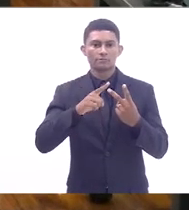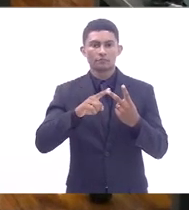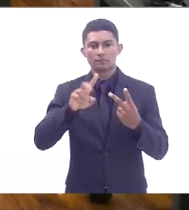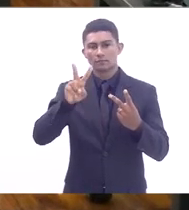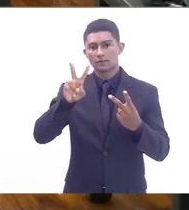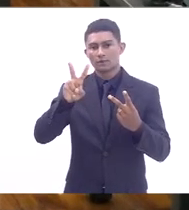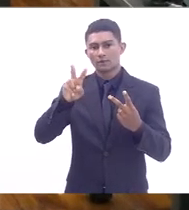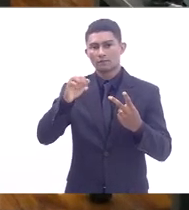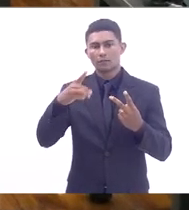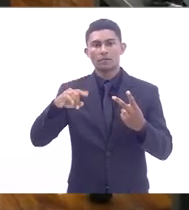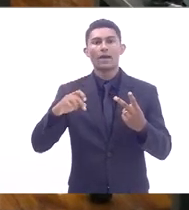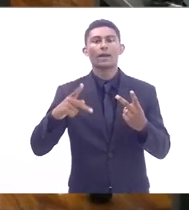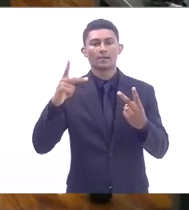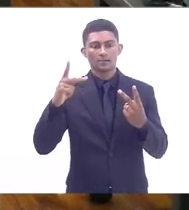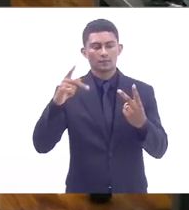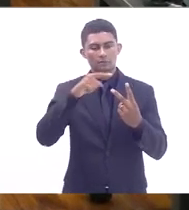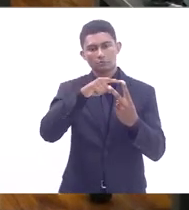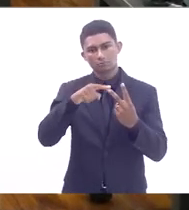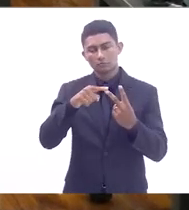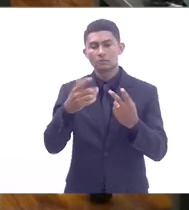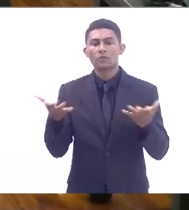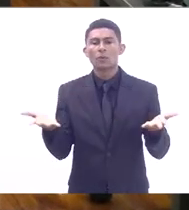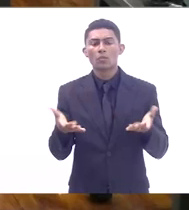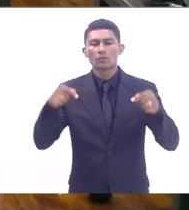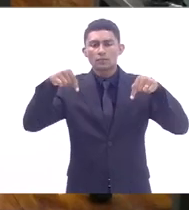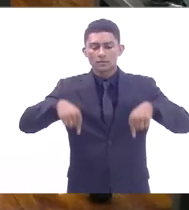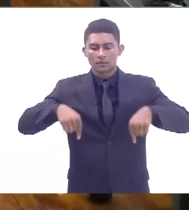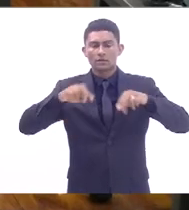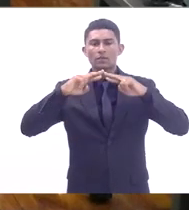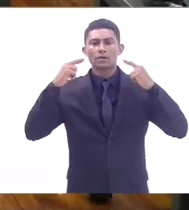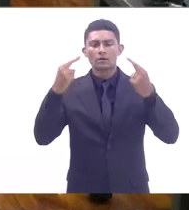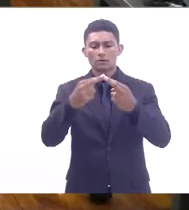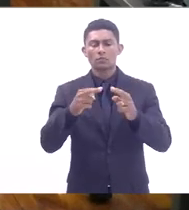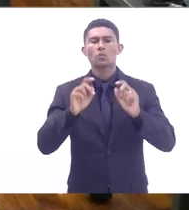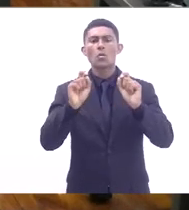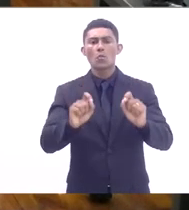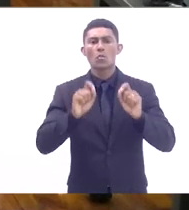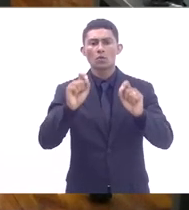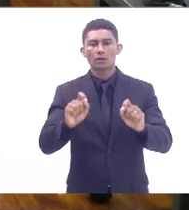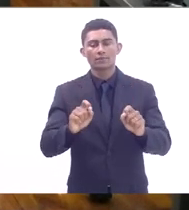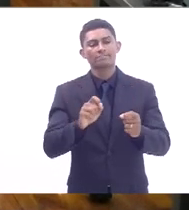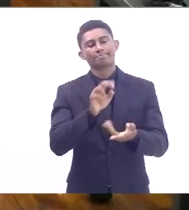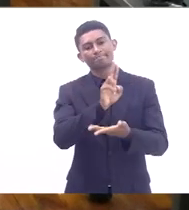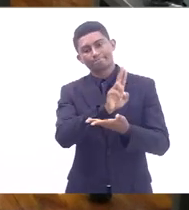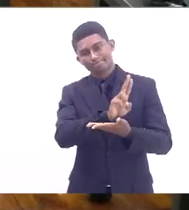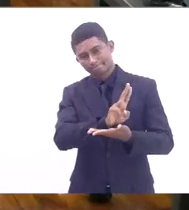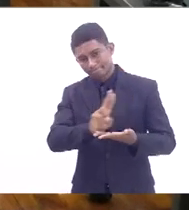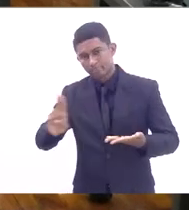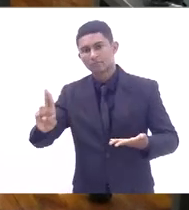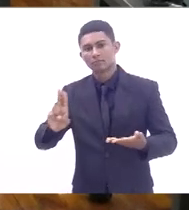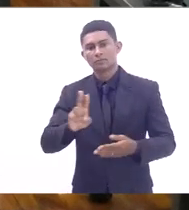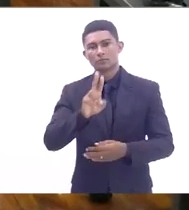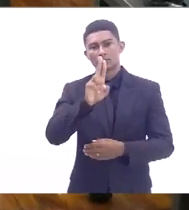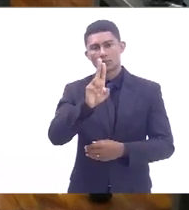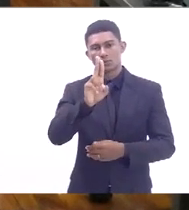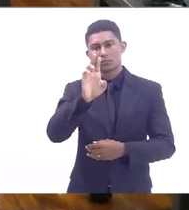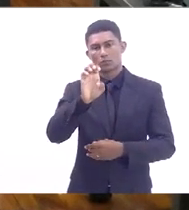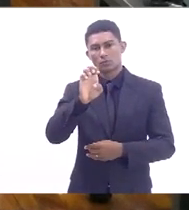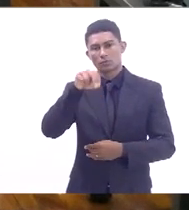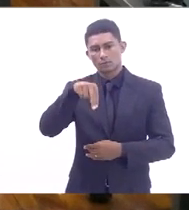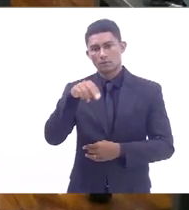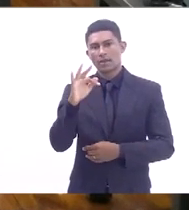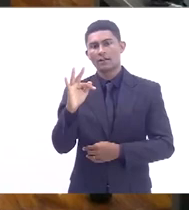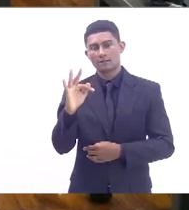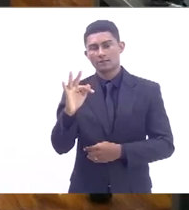Carneiro audiência pública de hoje trata sobre a situação da UENF a nossa Universidade Estadual